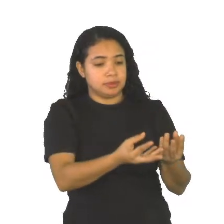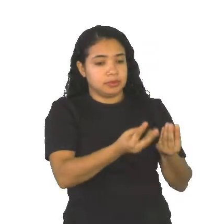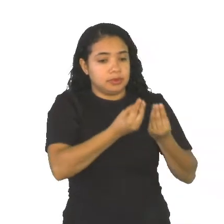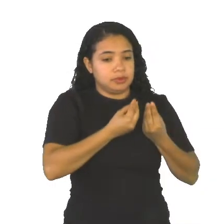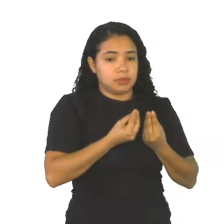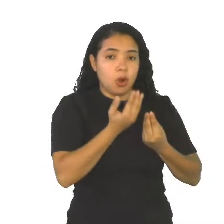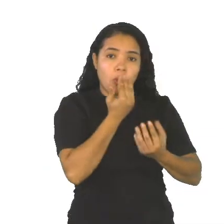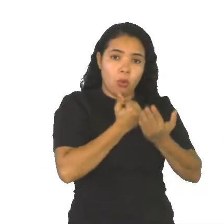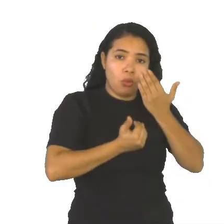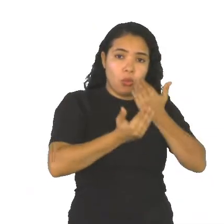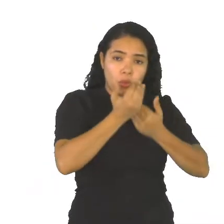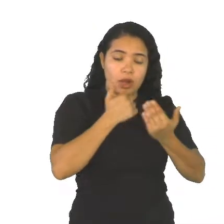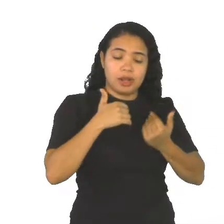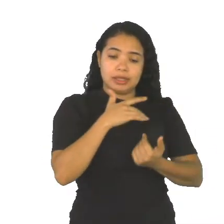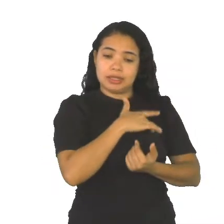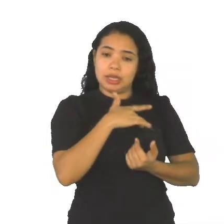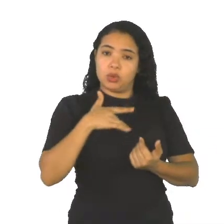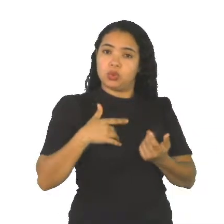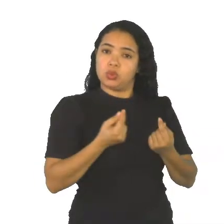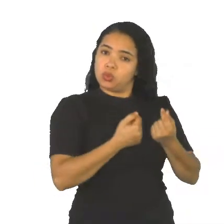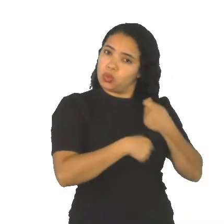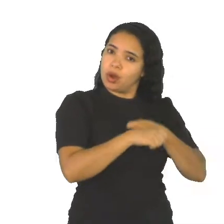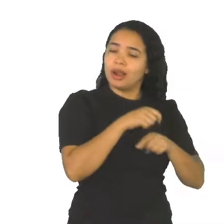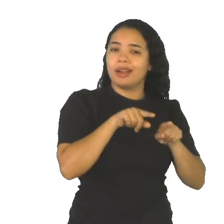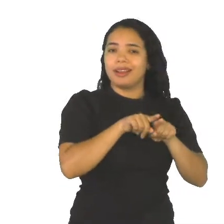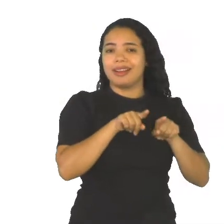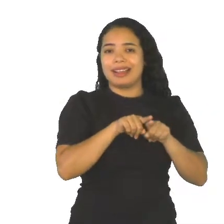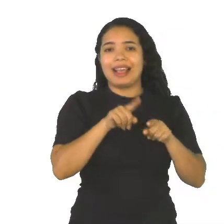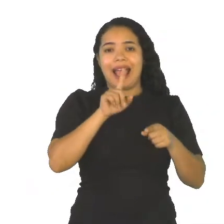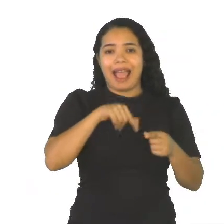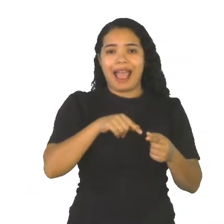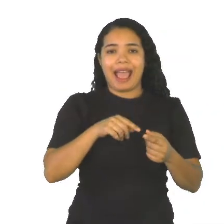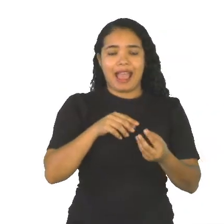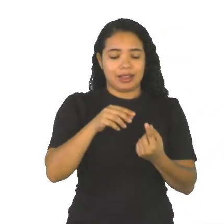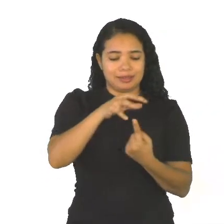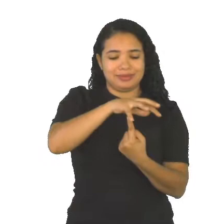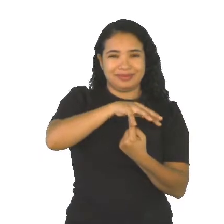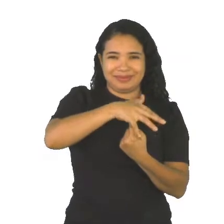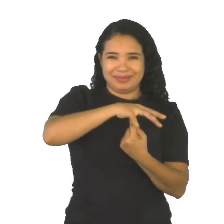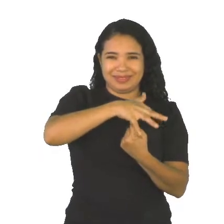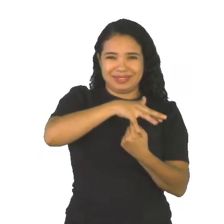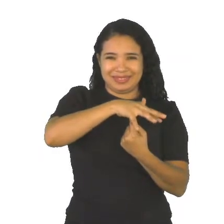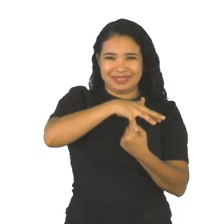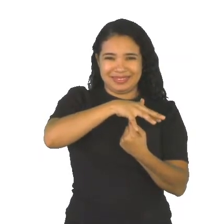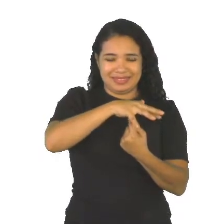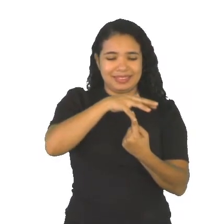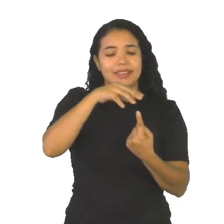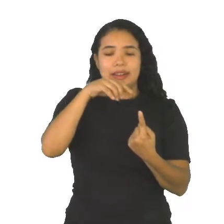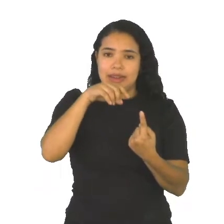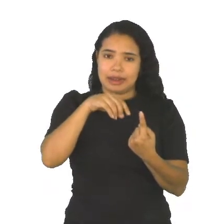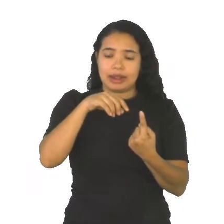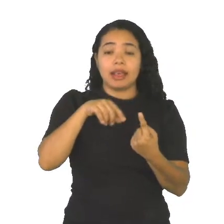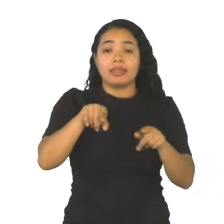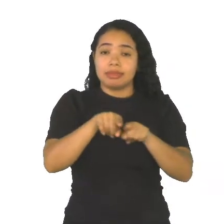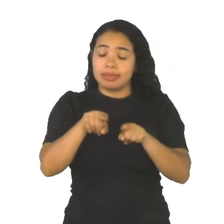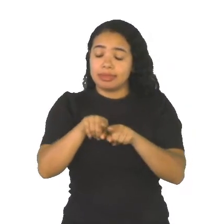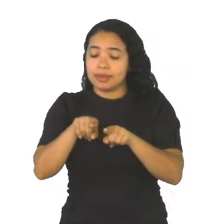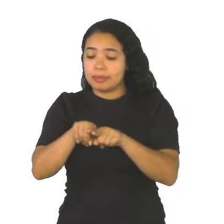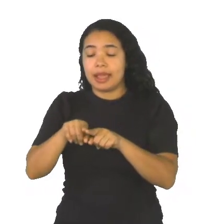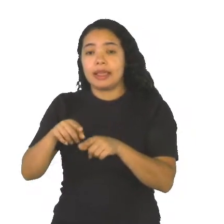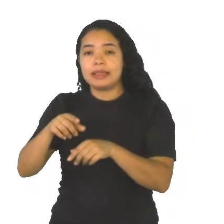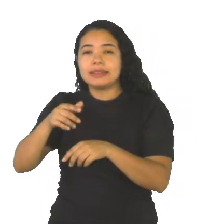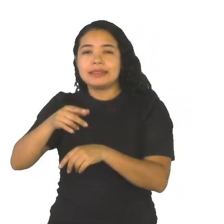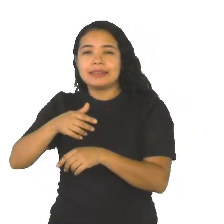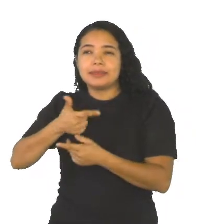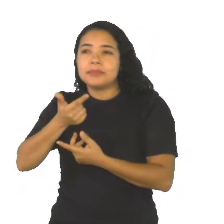economia, que é o caso dos cogumelos, que é o caso das leveduras, né? Que eu falei para vocês na aula passada sobre